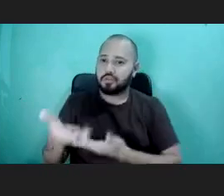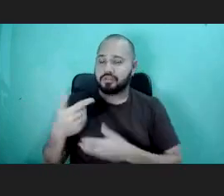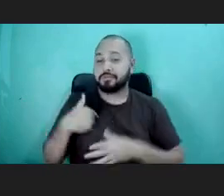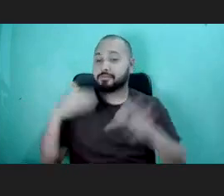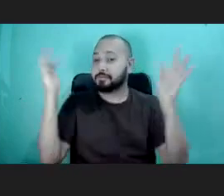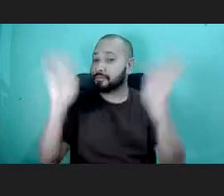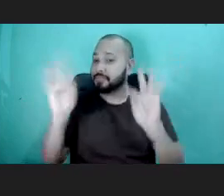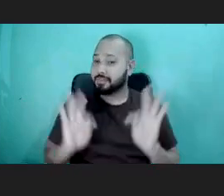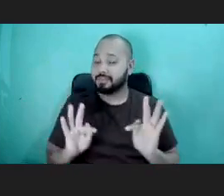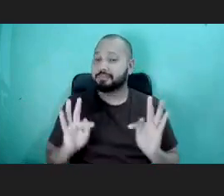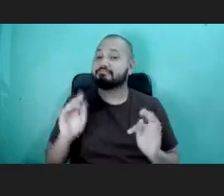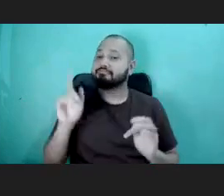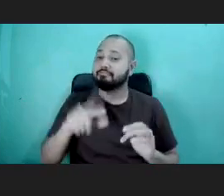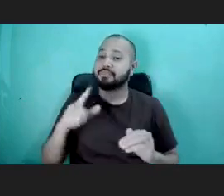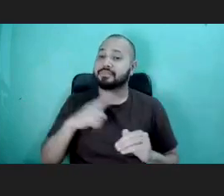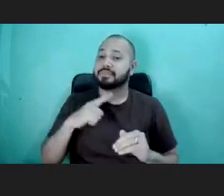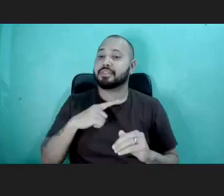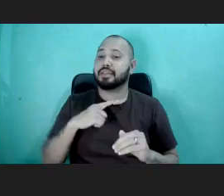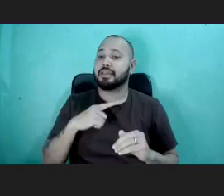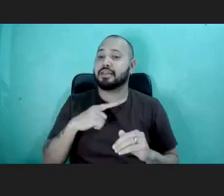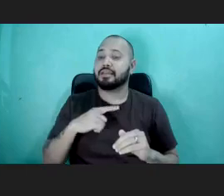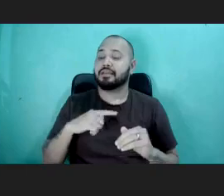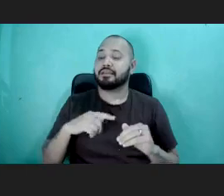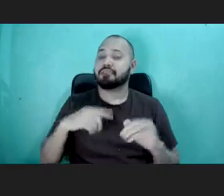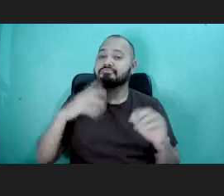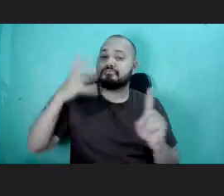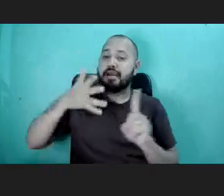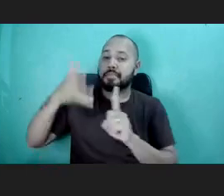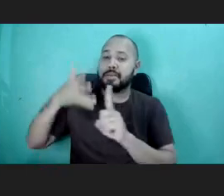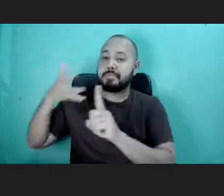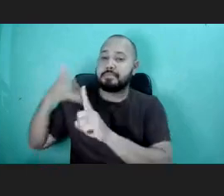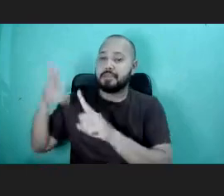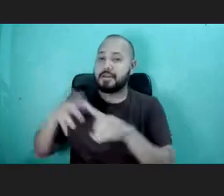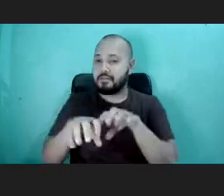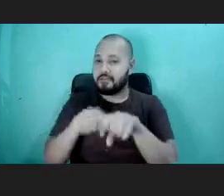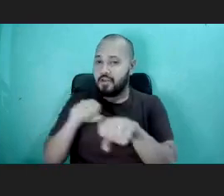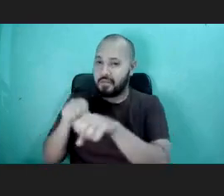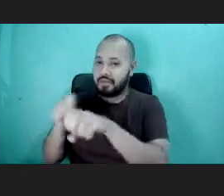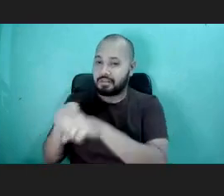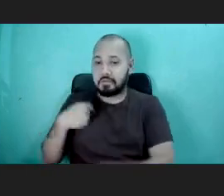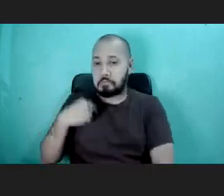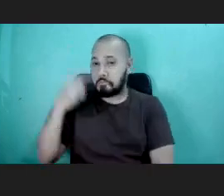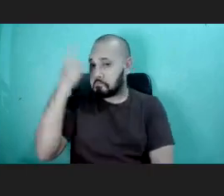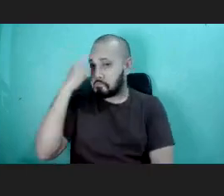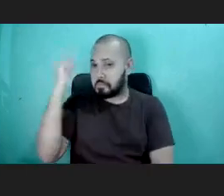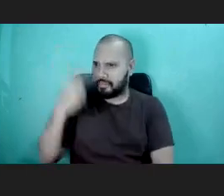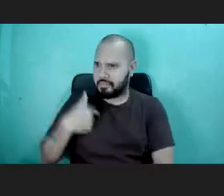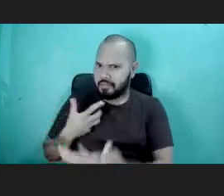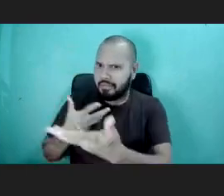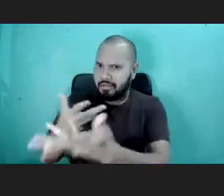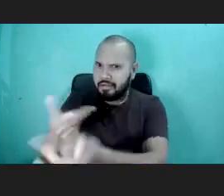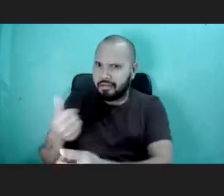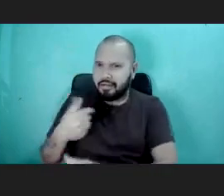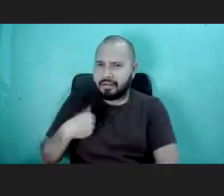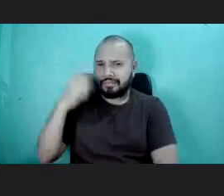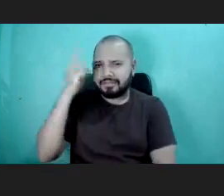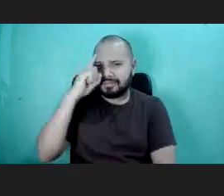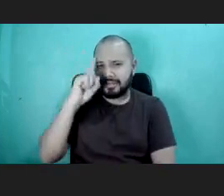quando eu vi que ia ter um ciclo de formação, né? Até eu nem sabia que eu ia participar, e aí eu fui